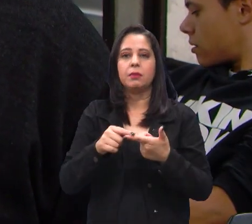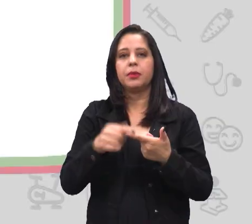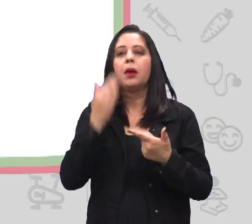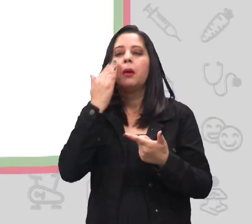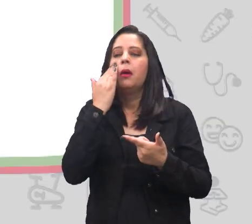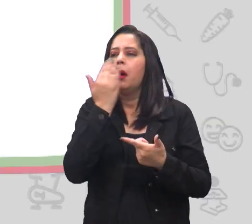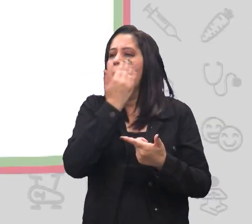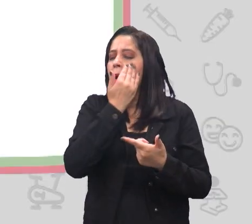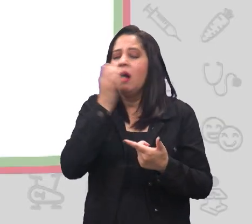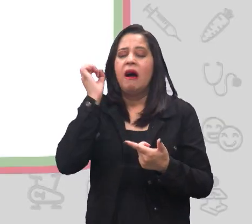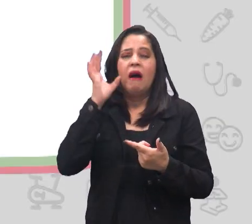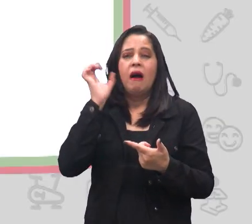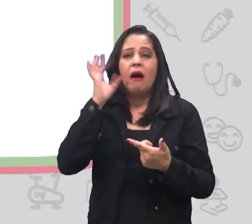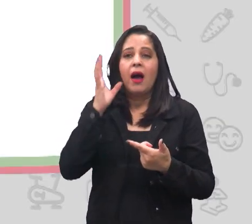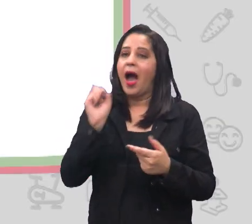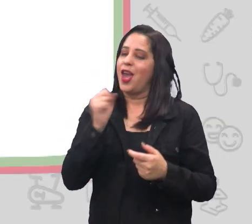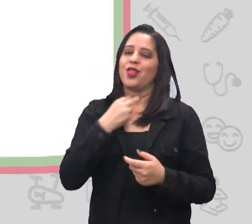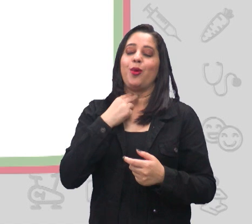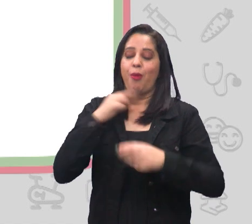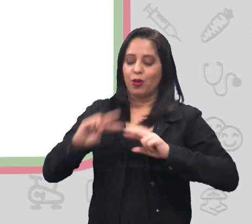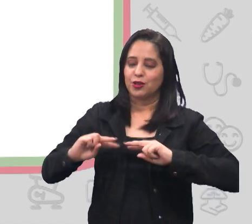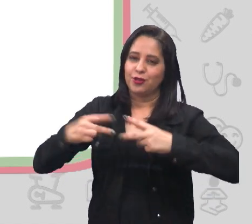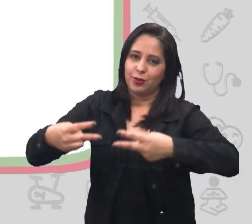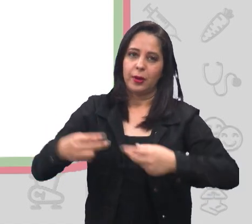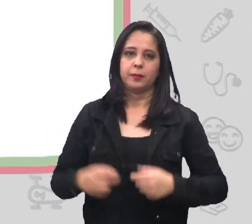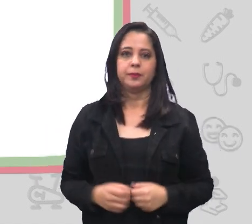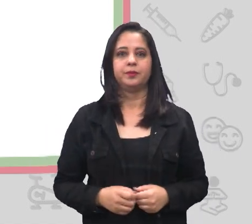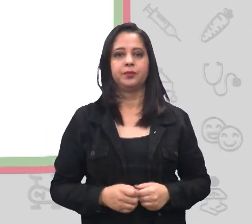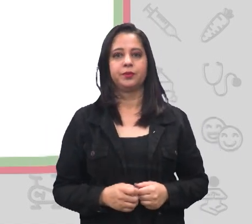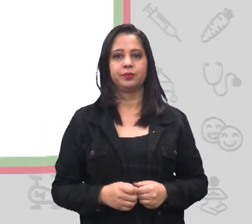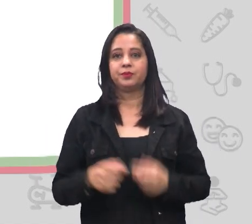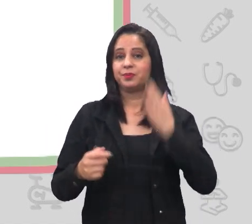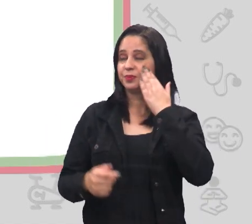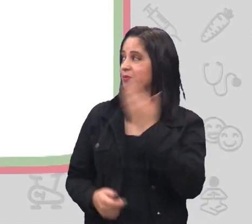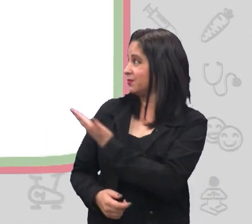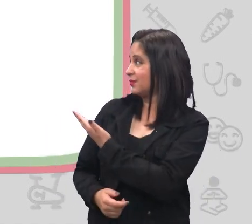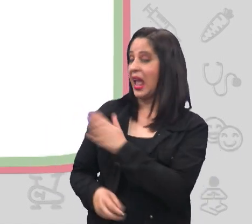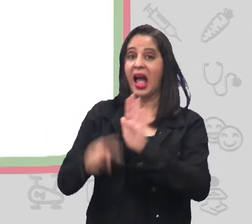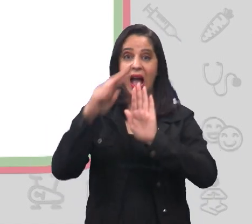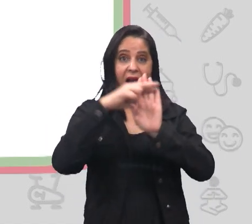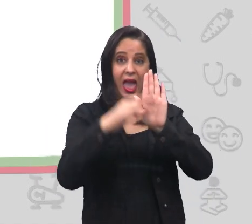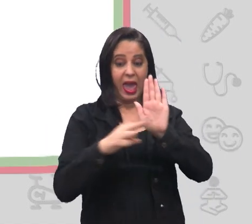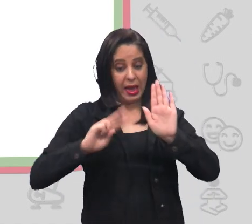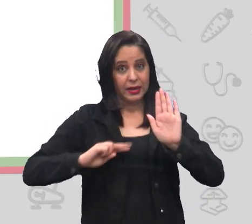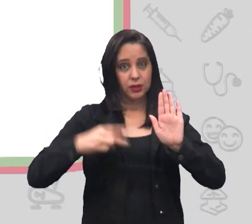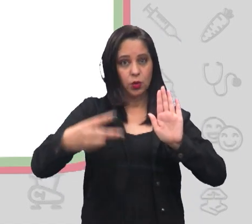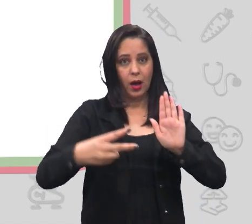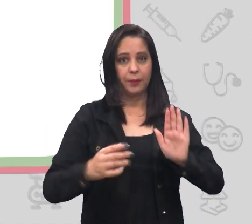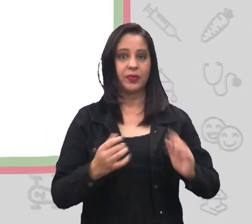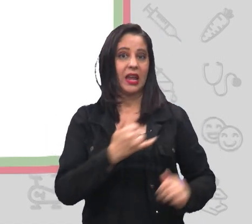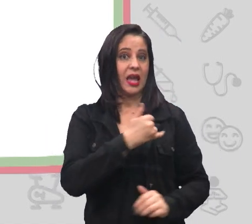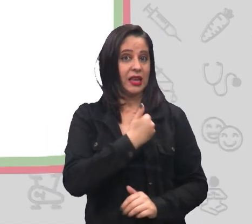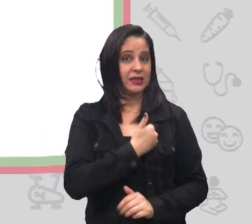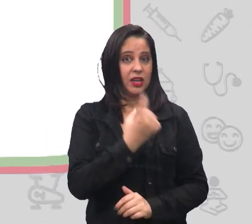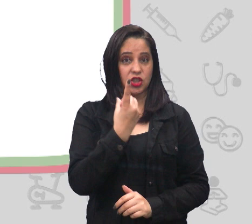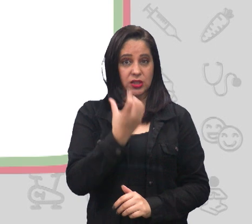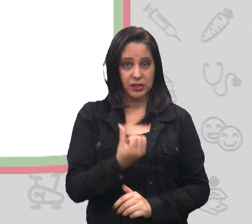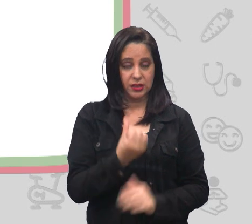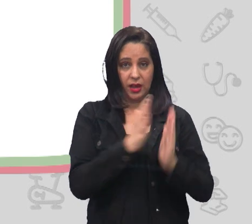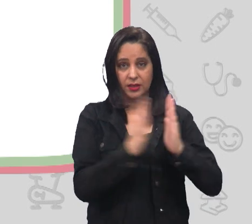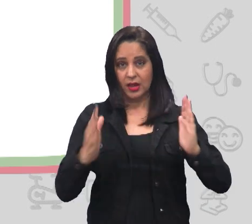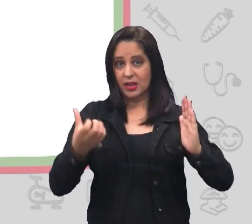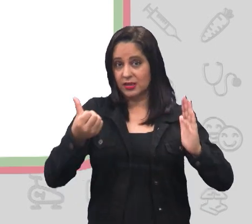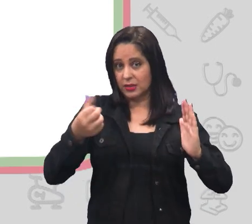bronquite. Para doar sangue é necessário ter entre 16 e 69 anos, desde que a primeira doação tenha